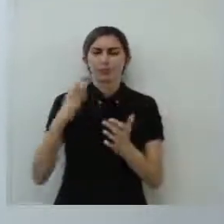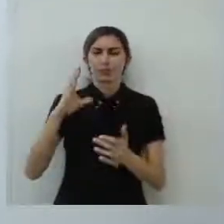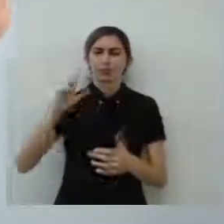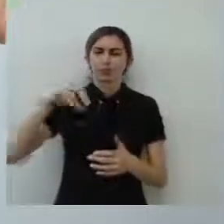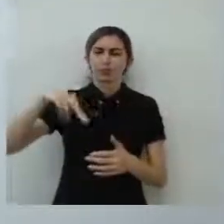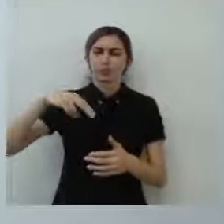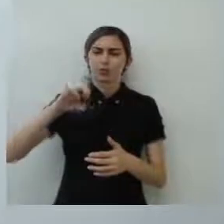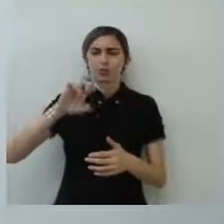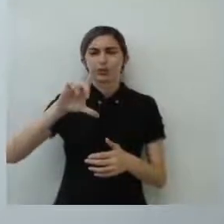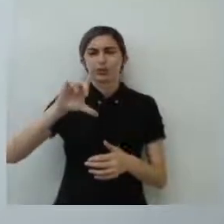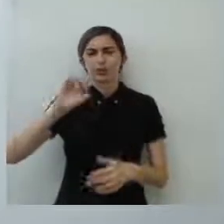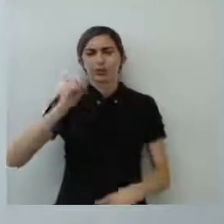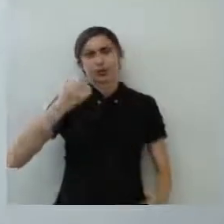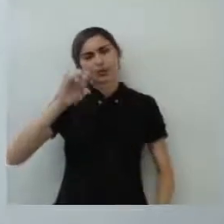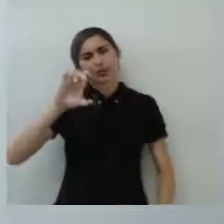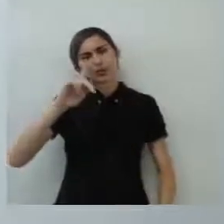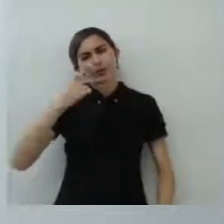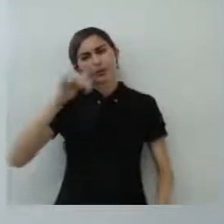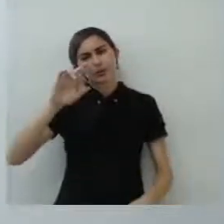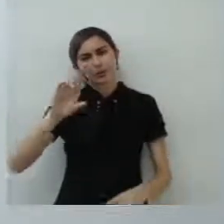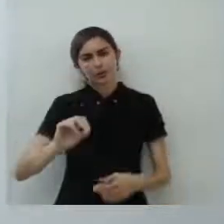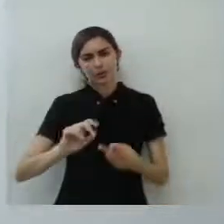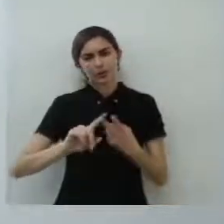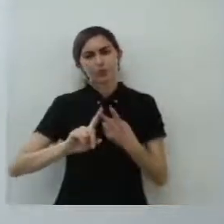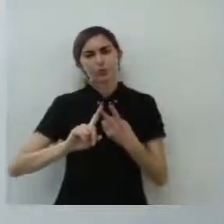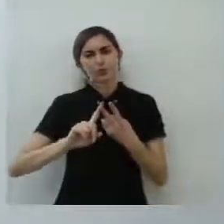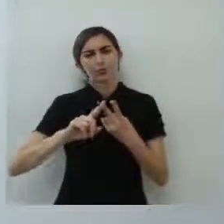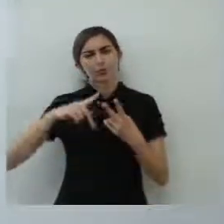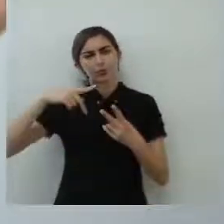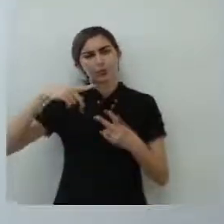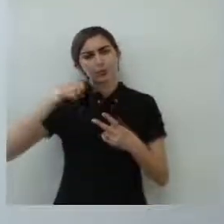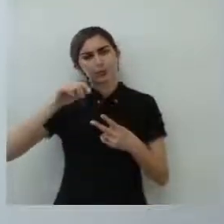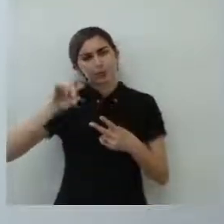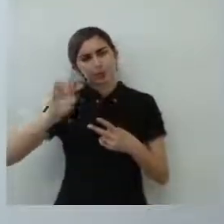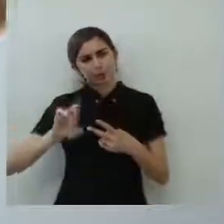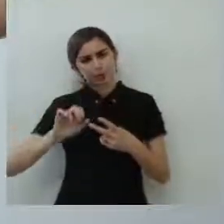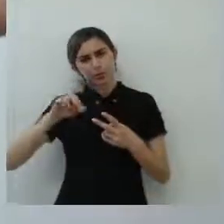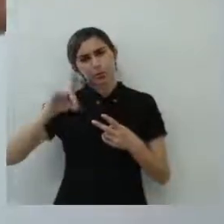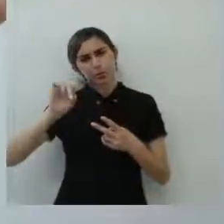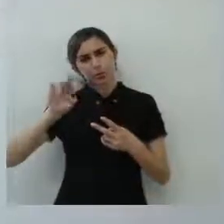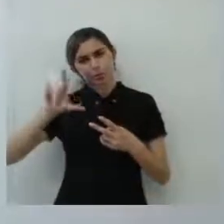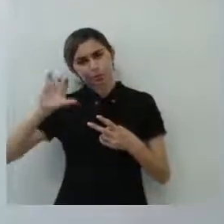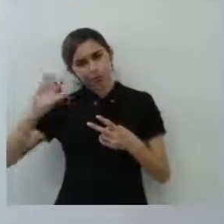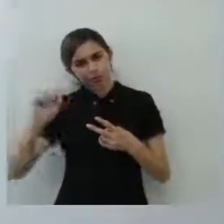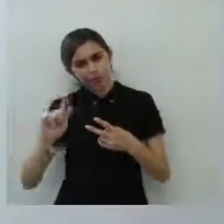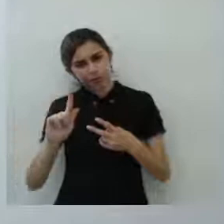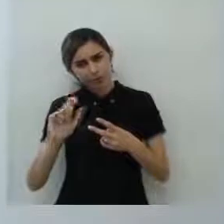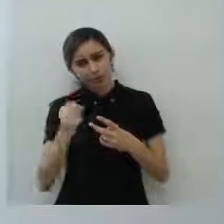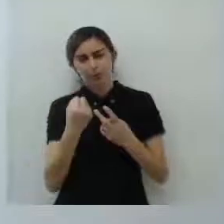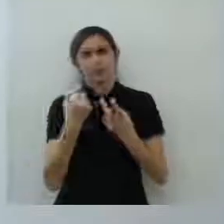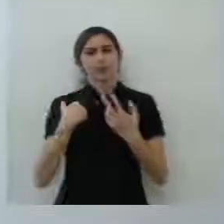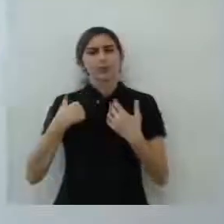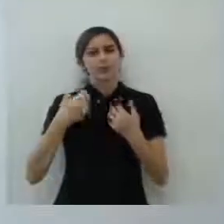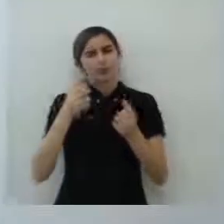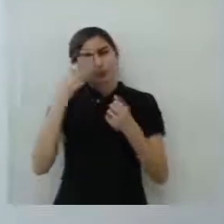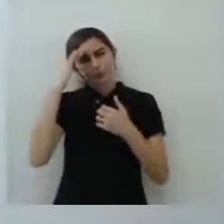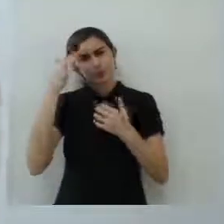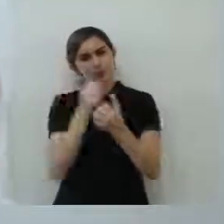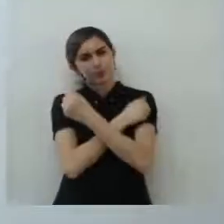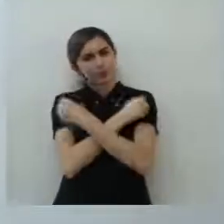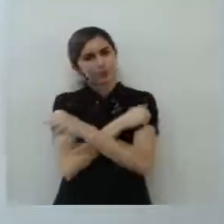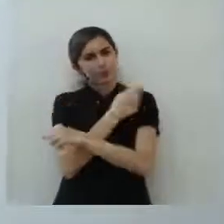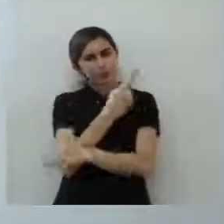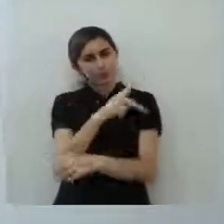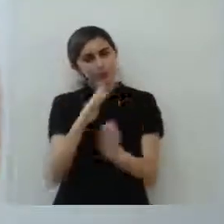Conselheiro Samuel Bacdovel. Para a gestão, os colegas professores e principalmente os alunos, um forte abraço para todos